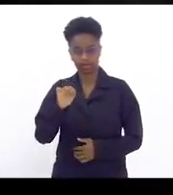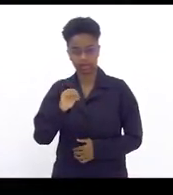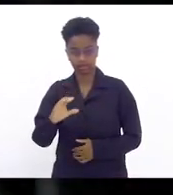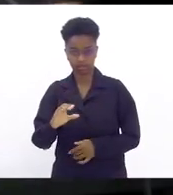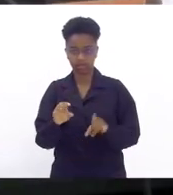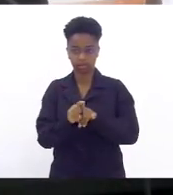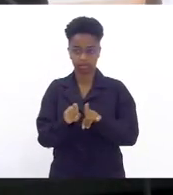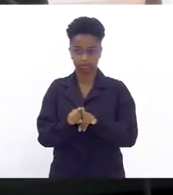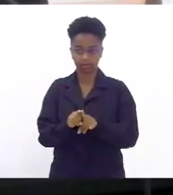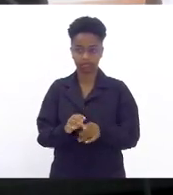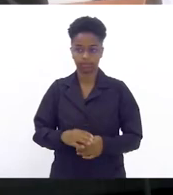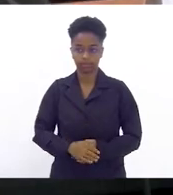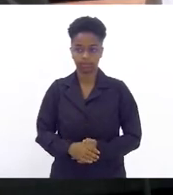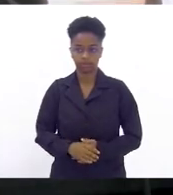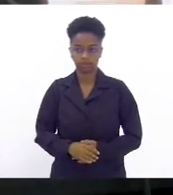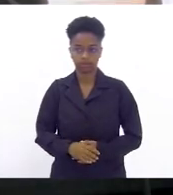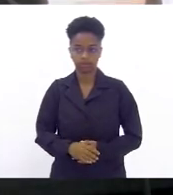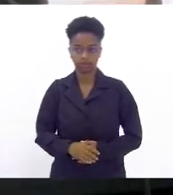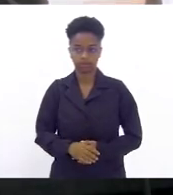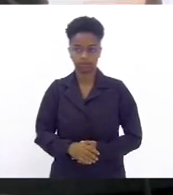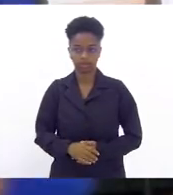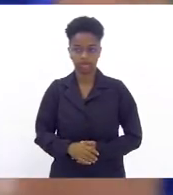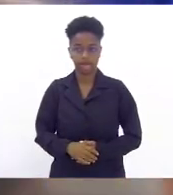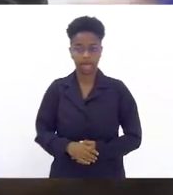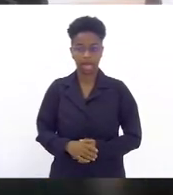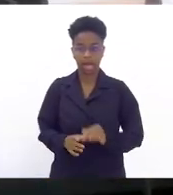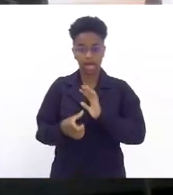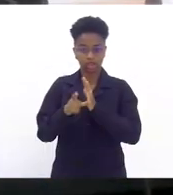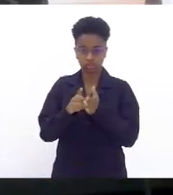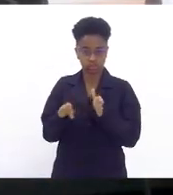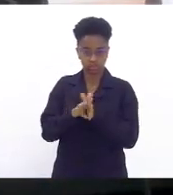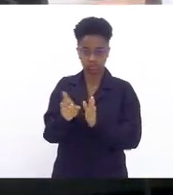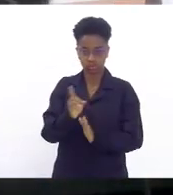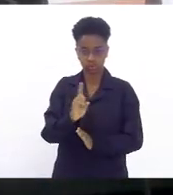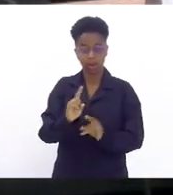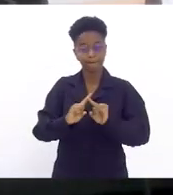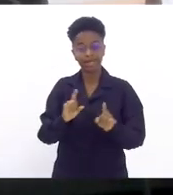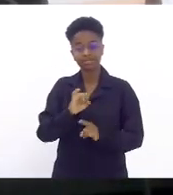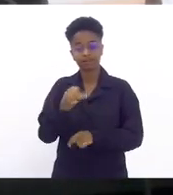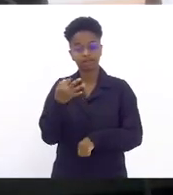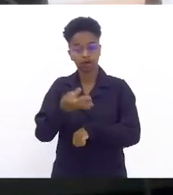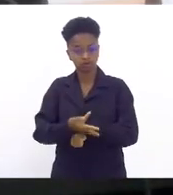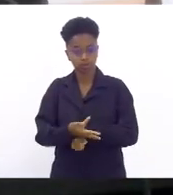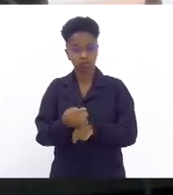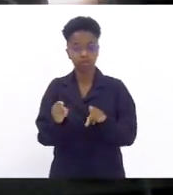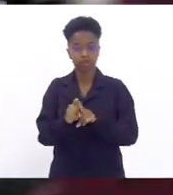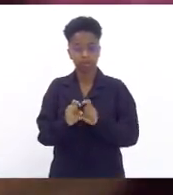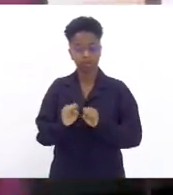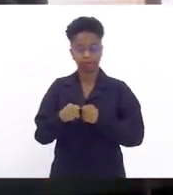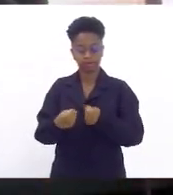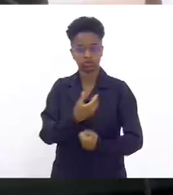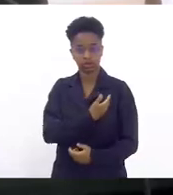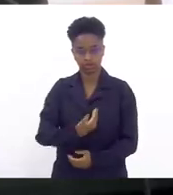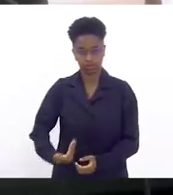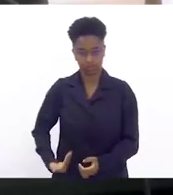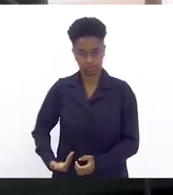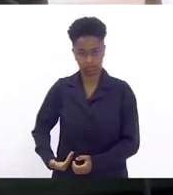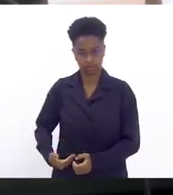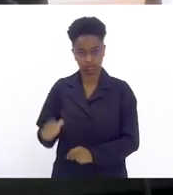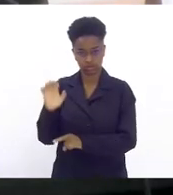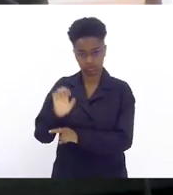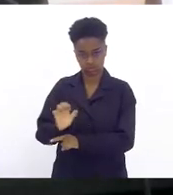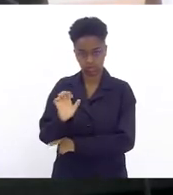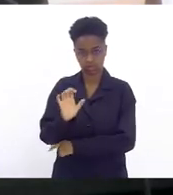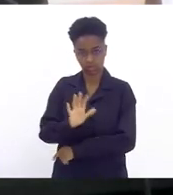não tinha não tinha chegado ainda mas se já tiver presente a Defensoria Pública Estadual